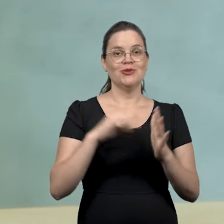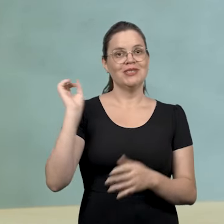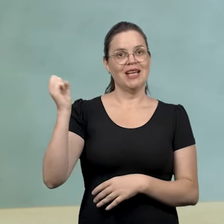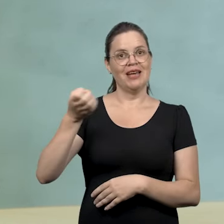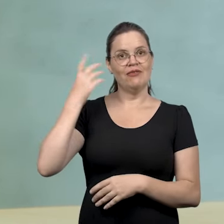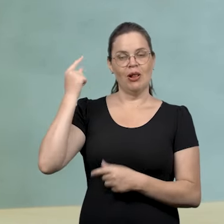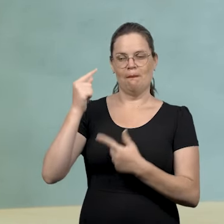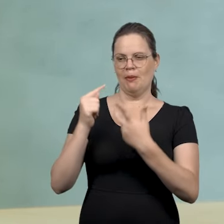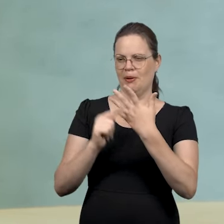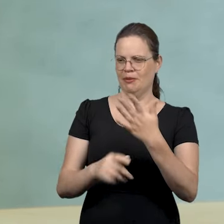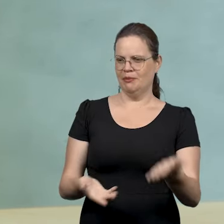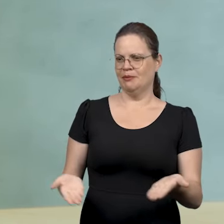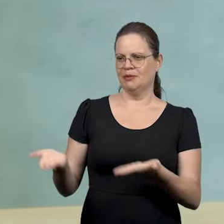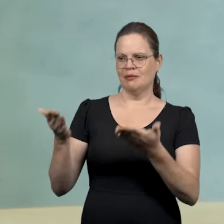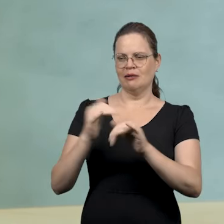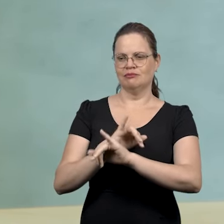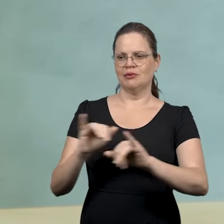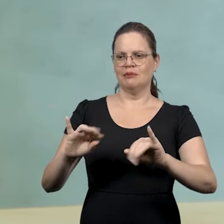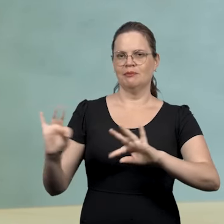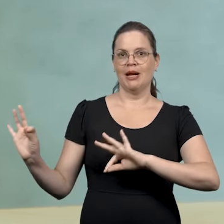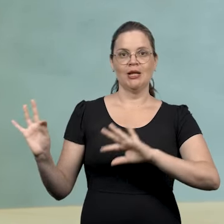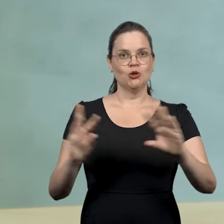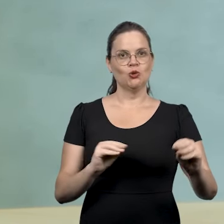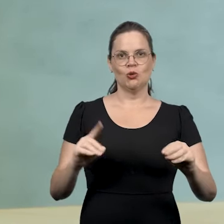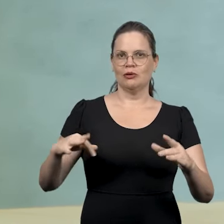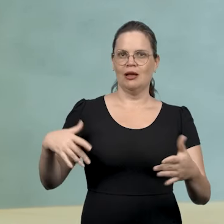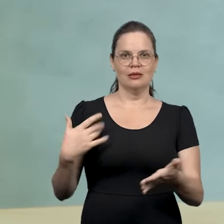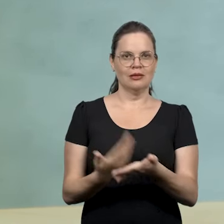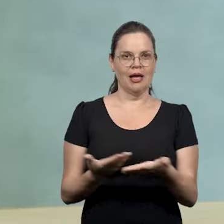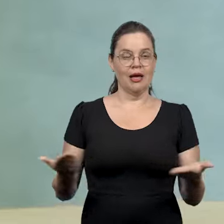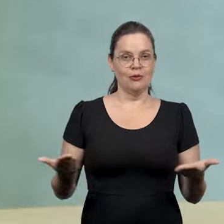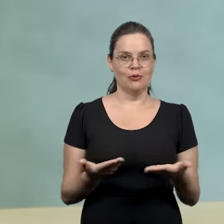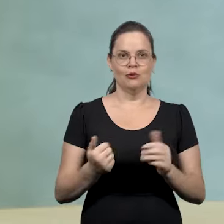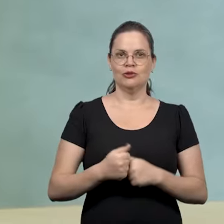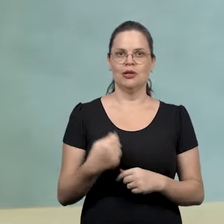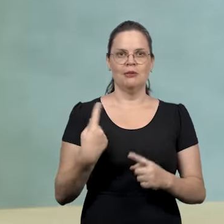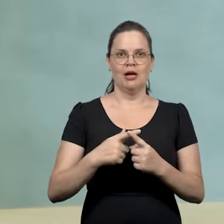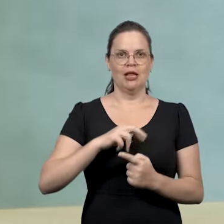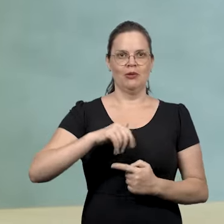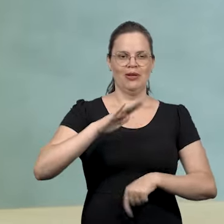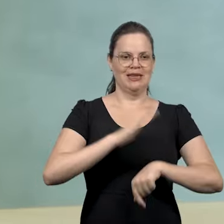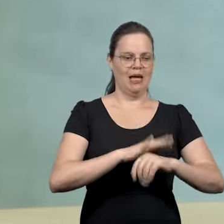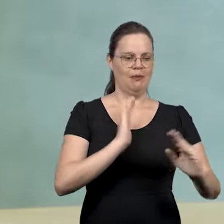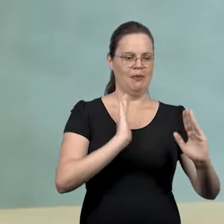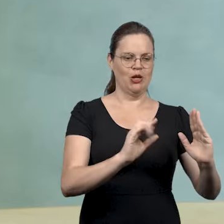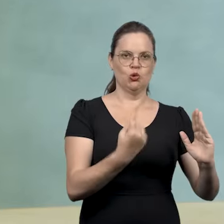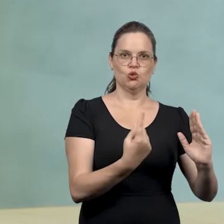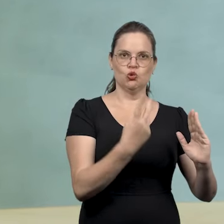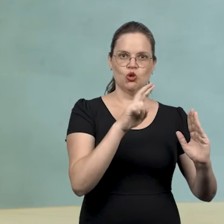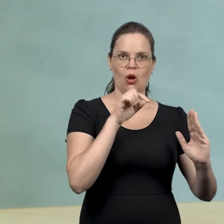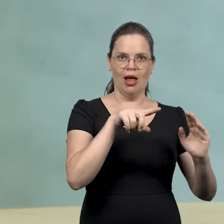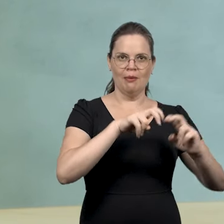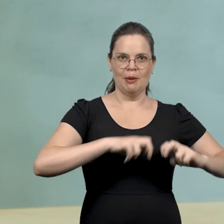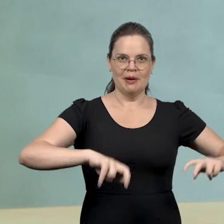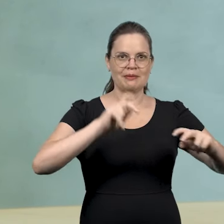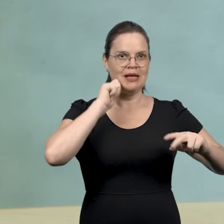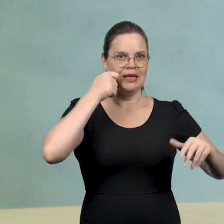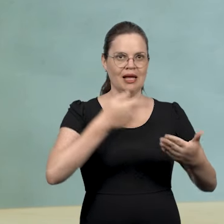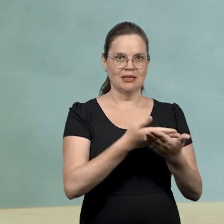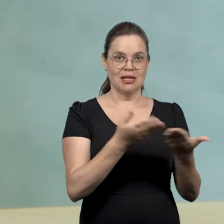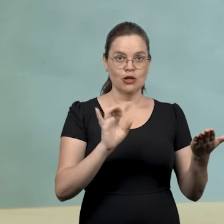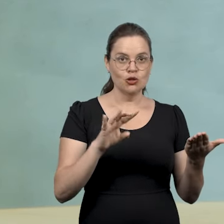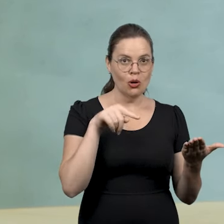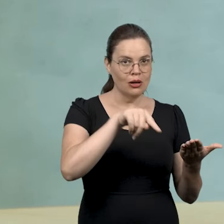revelação que transcende o cronos, transcende o calendário, o cronograma, o tempo humano e persevera pelos